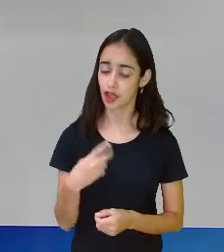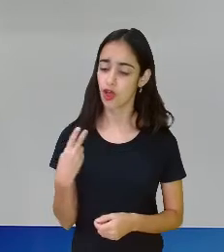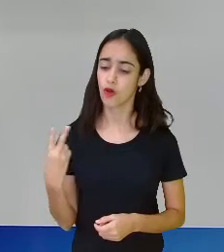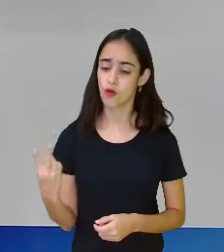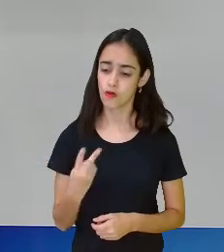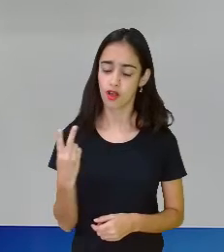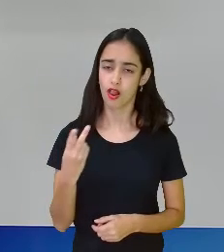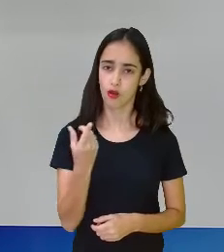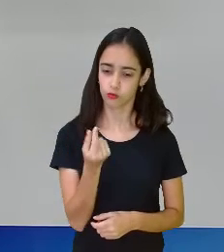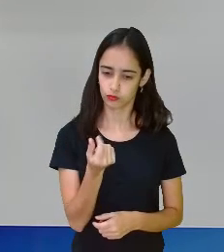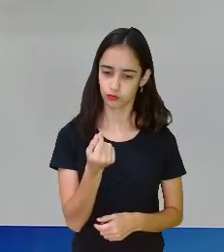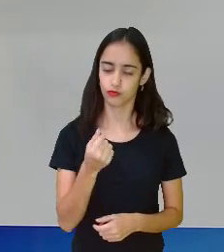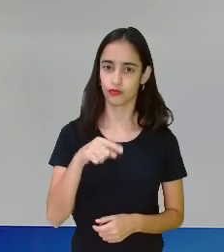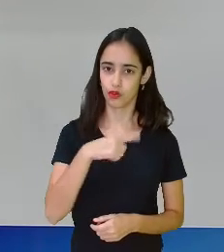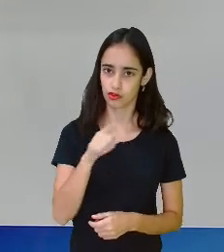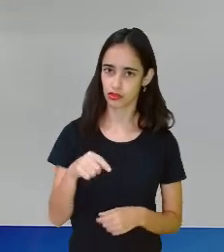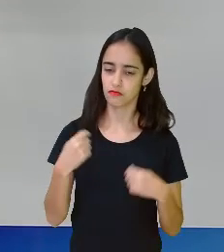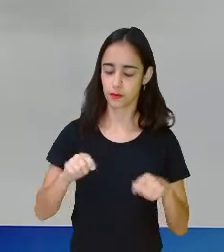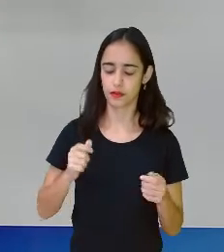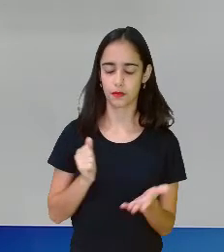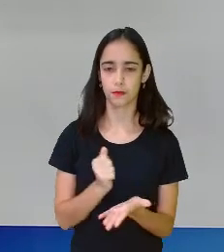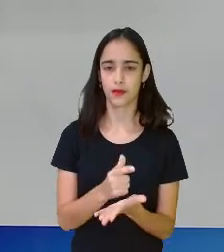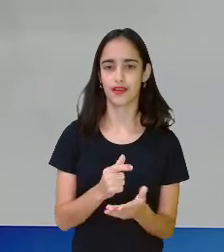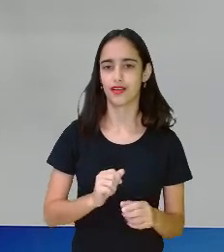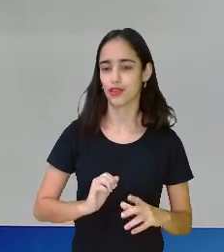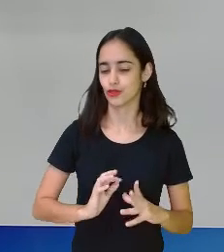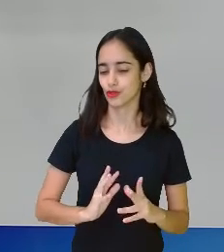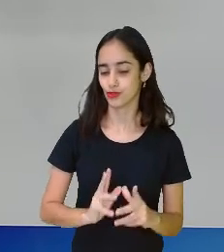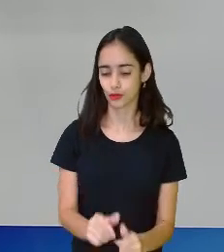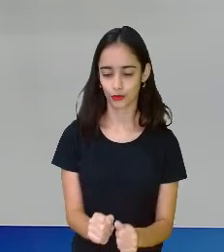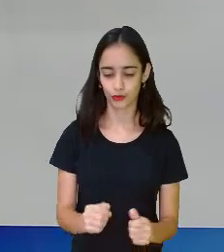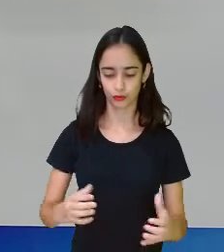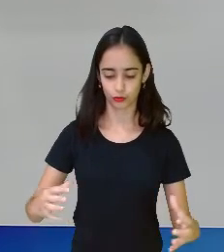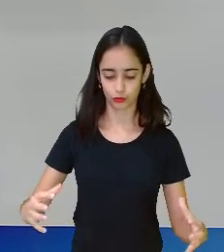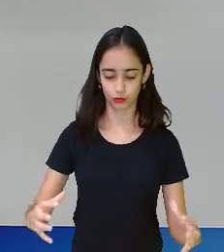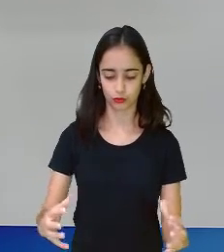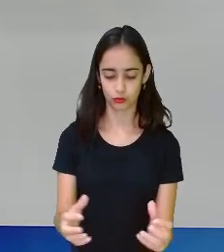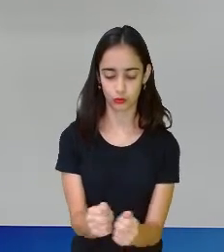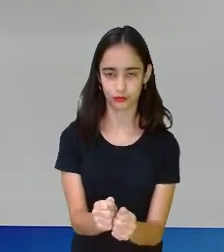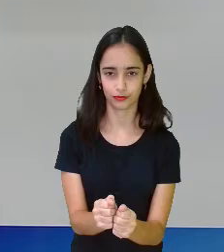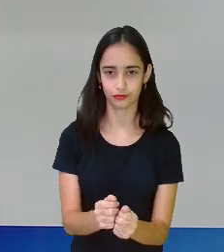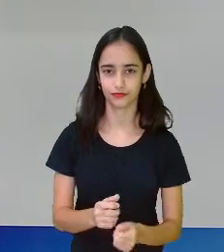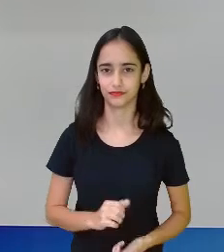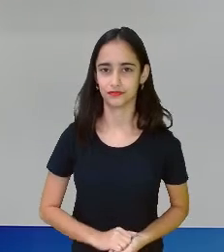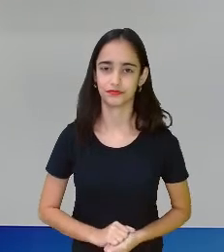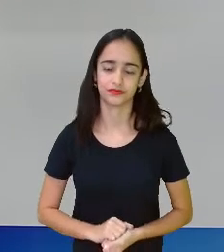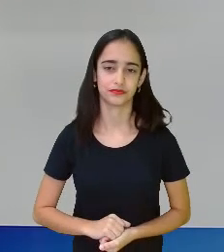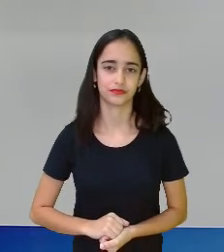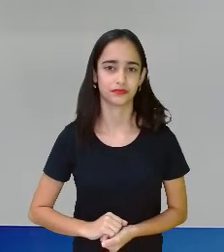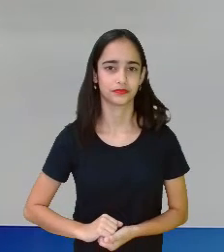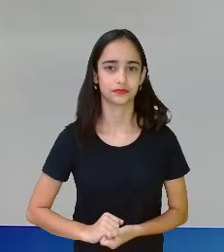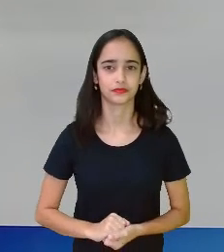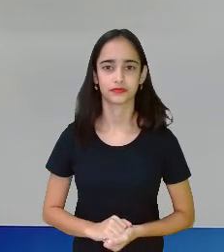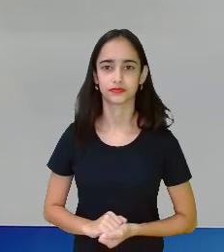você pagará no final, depois de juntar todos os valores, beleza?